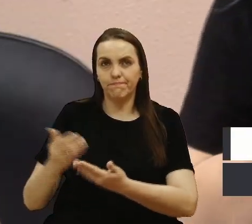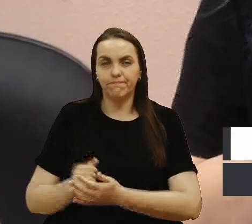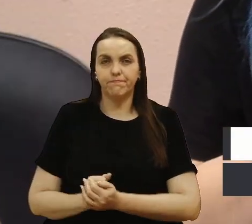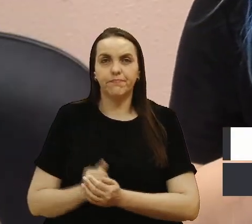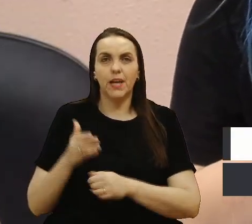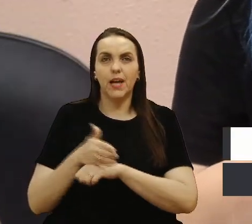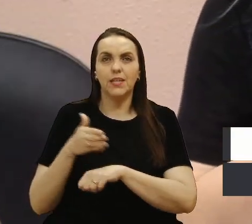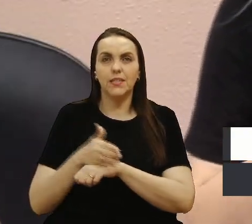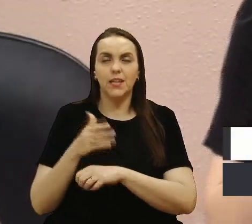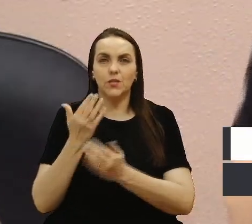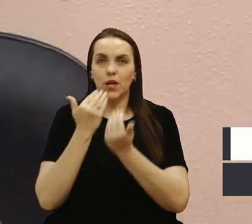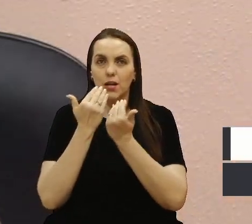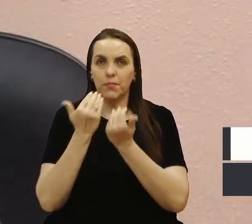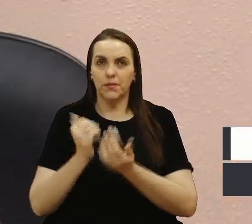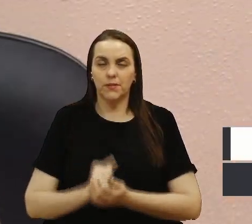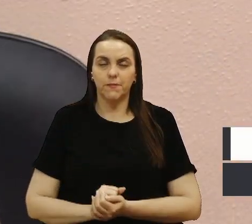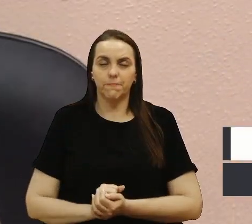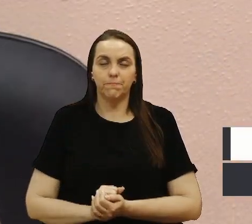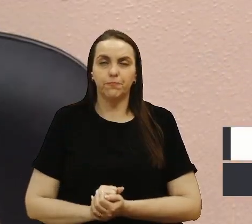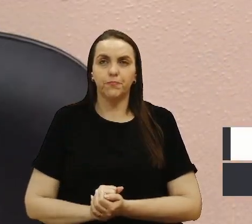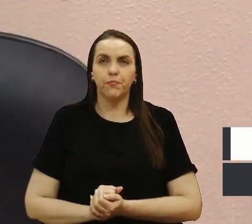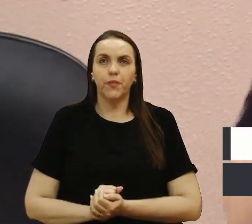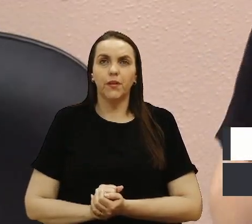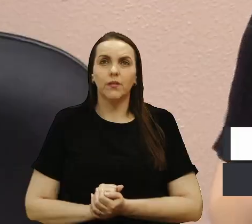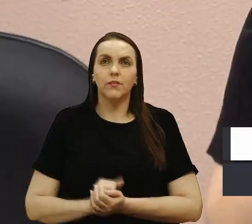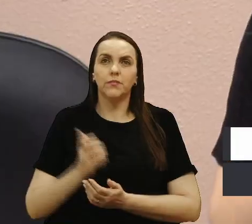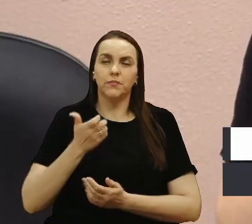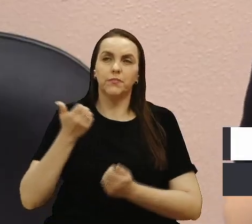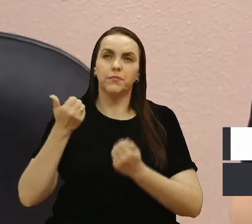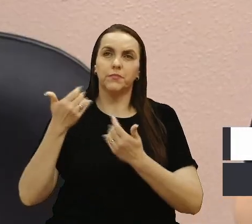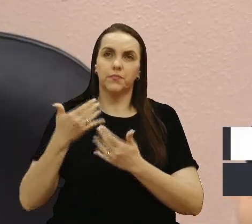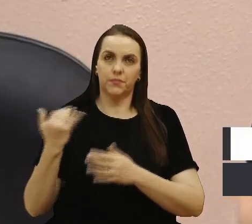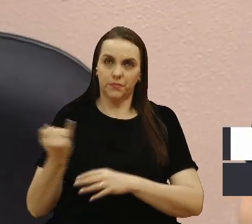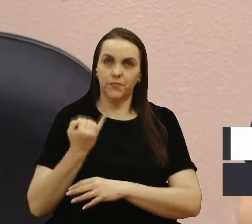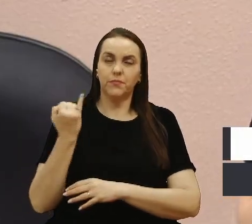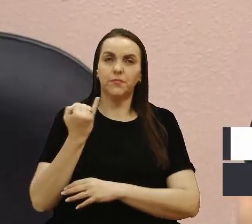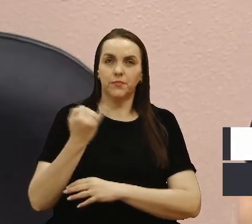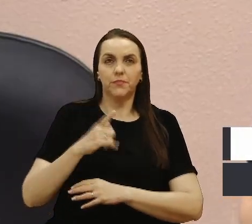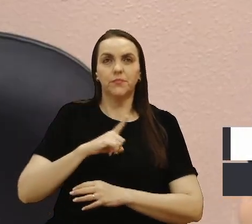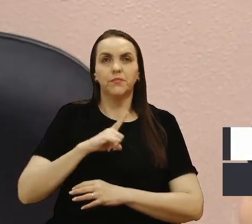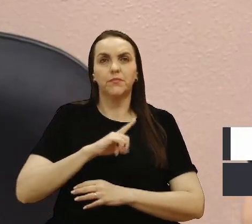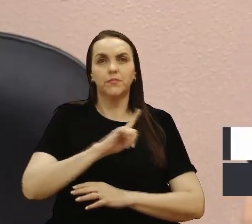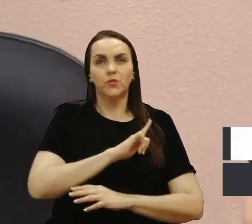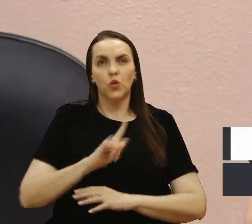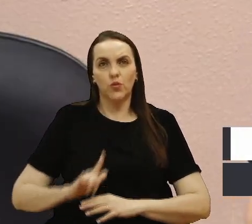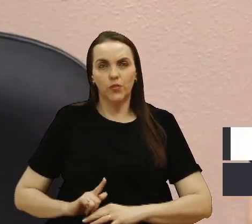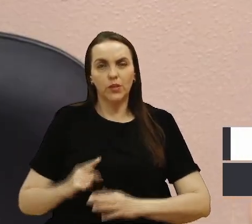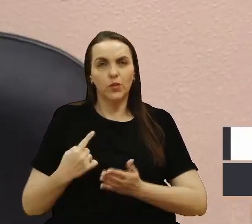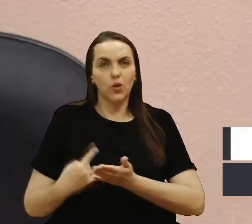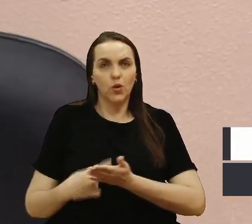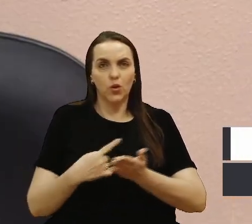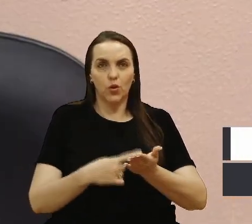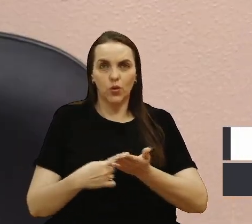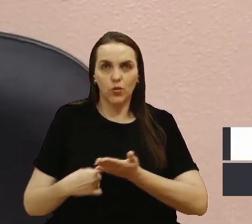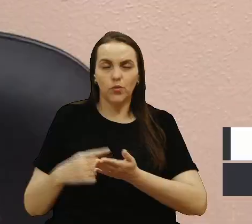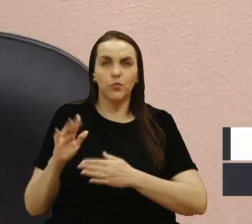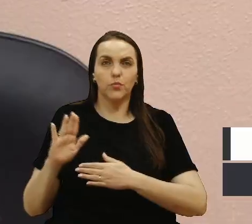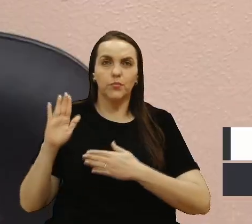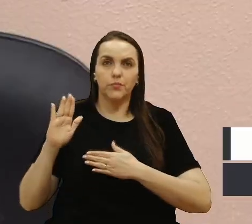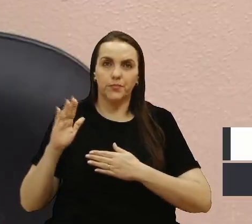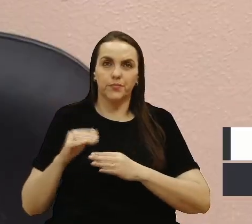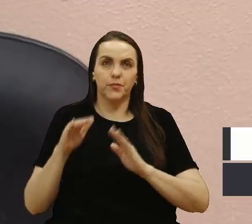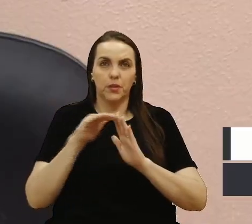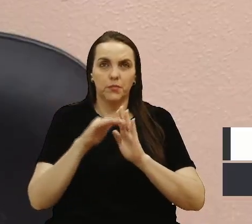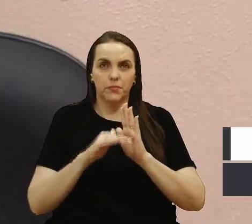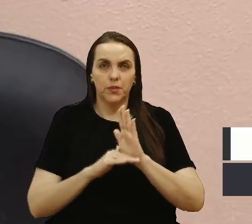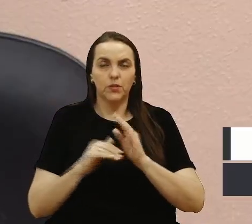que eu queria trazer aqui, senhor presidente, que demonstra a importância de termos governos comprometidos com as pautas, vereador Libardi, é que na visita